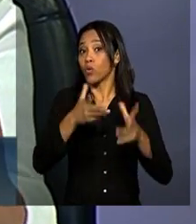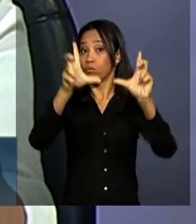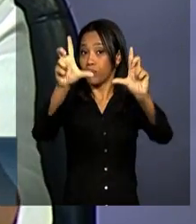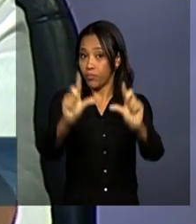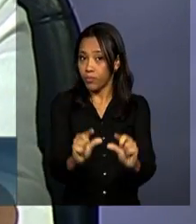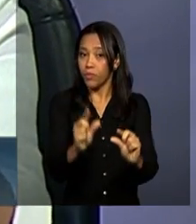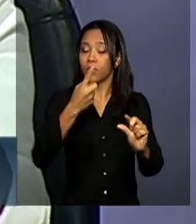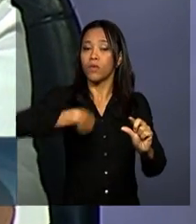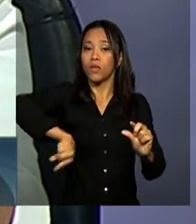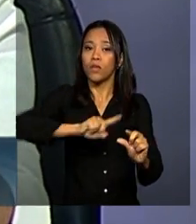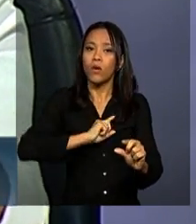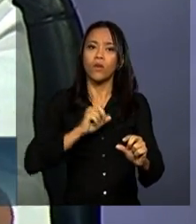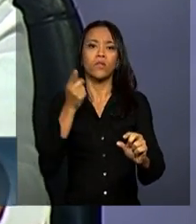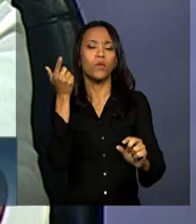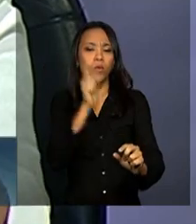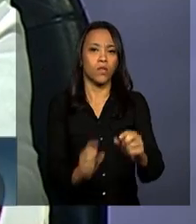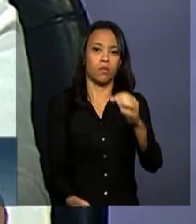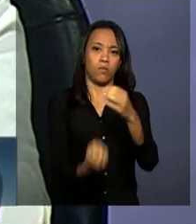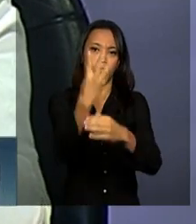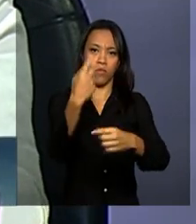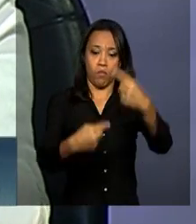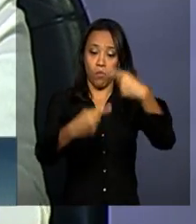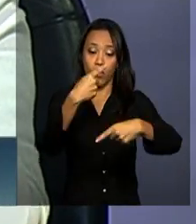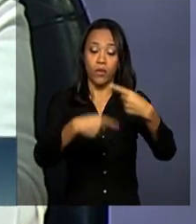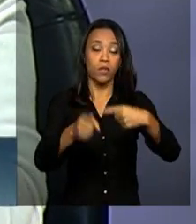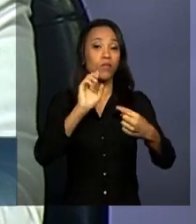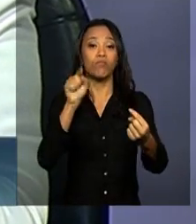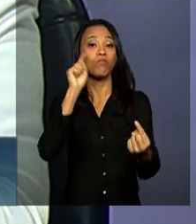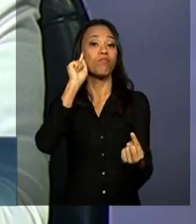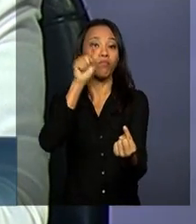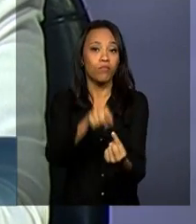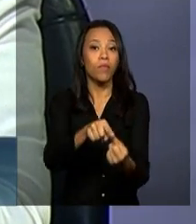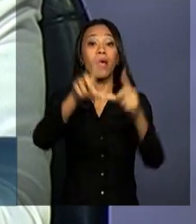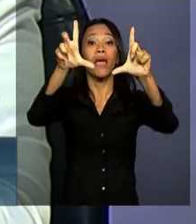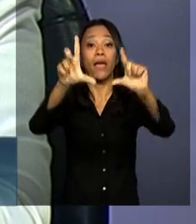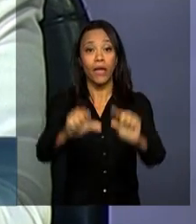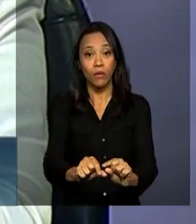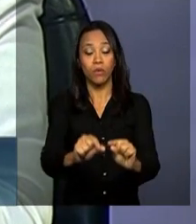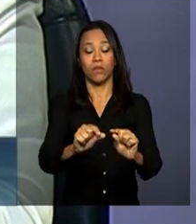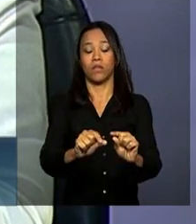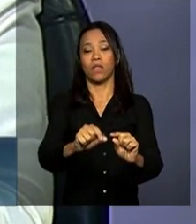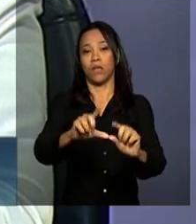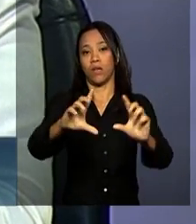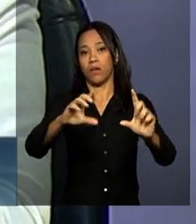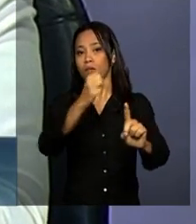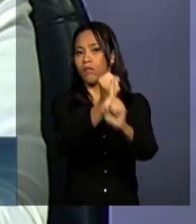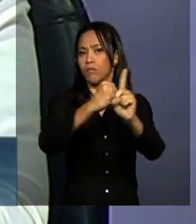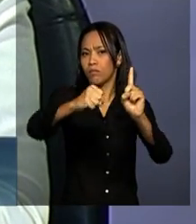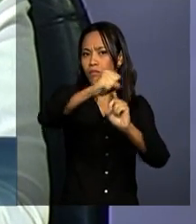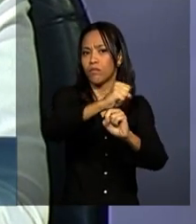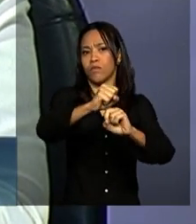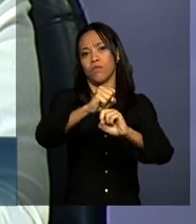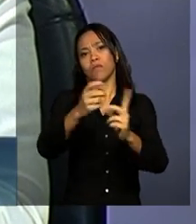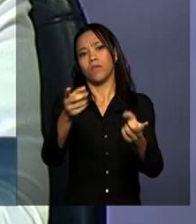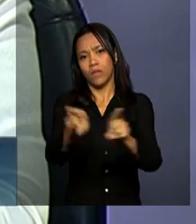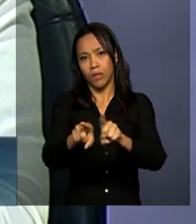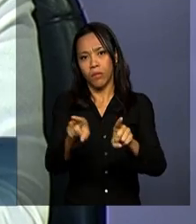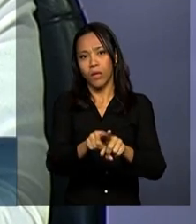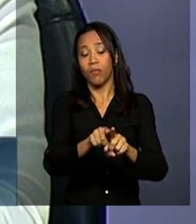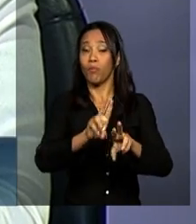capacidade de produzir políticas para a diminuição da desigualdade, tanto social quanto